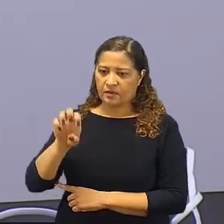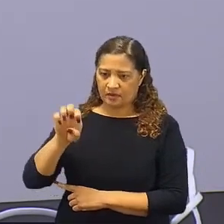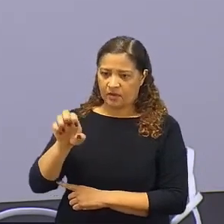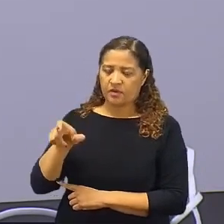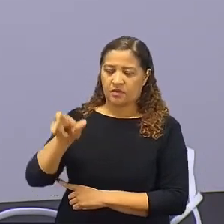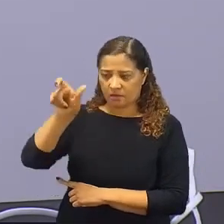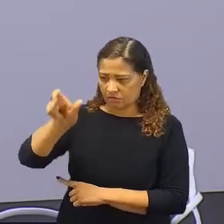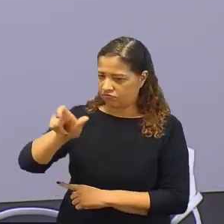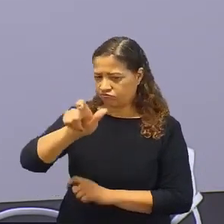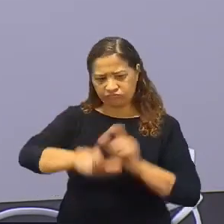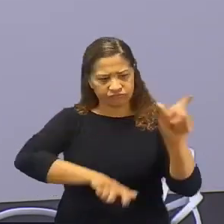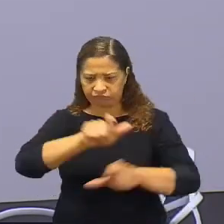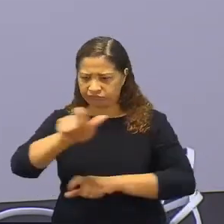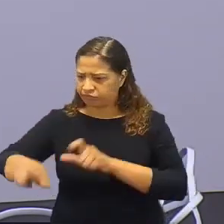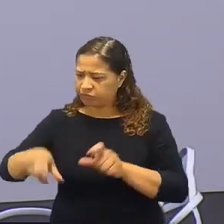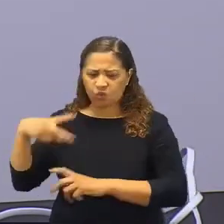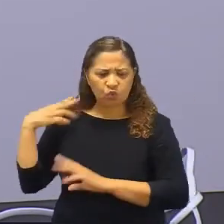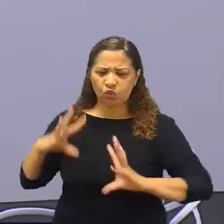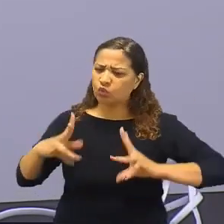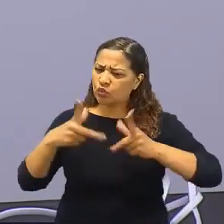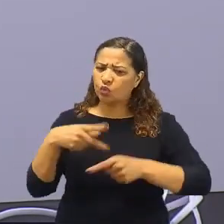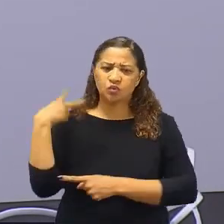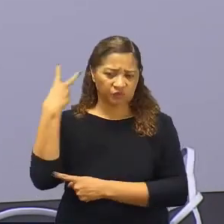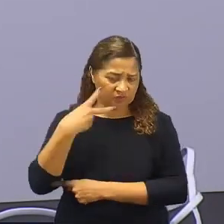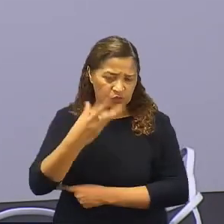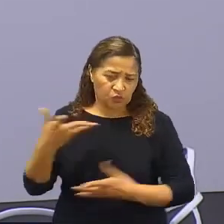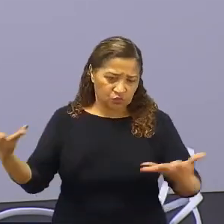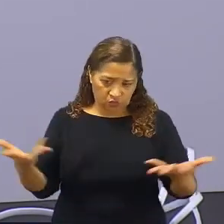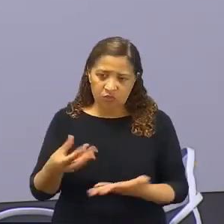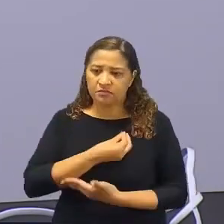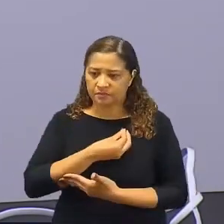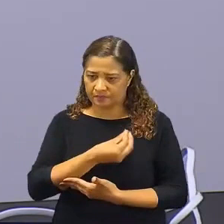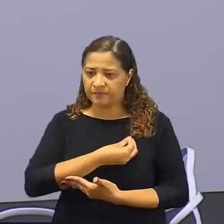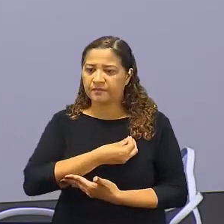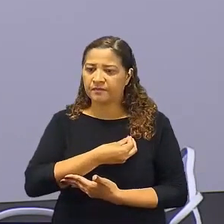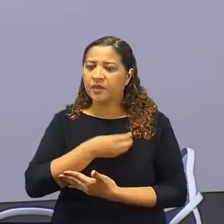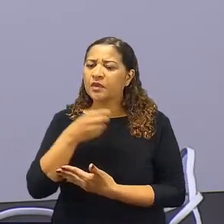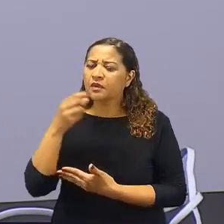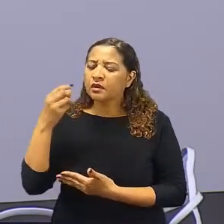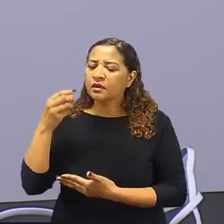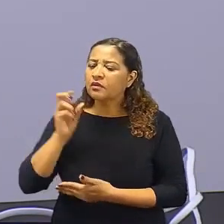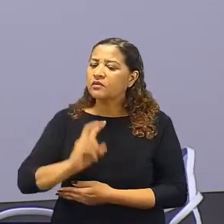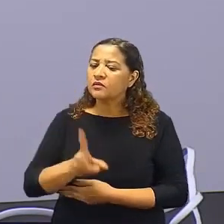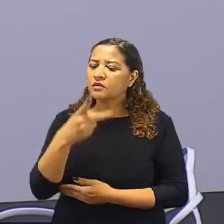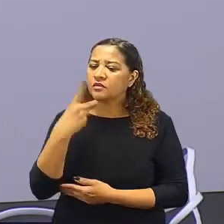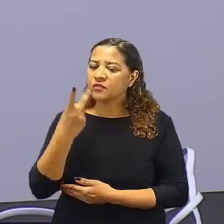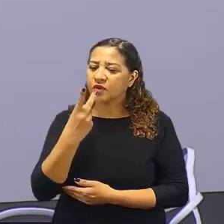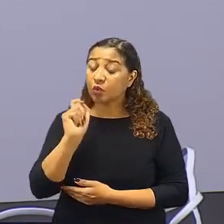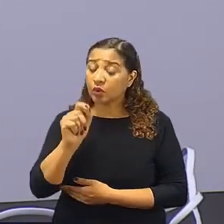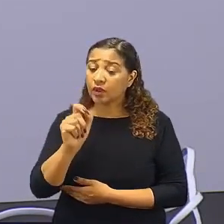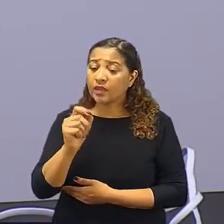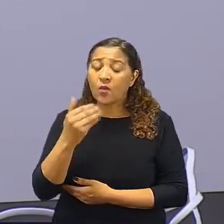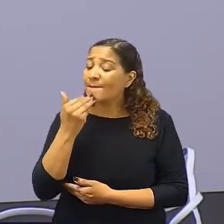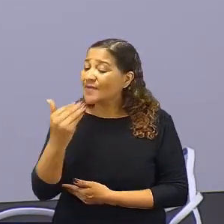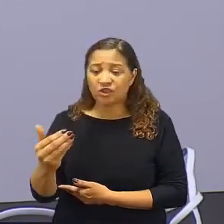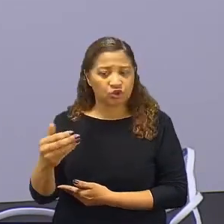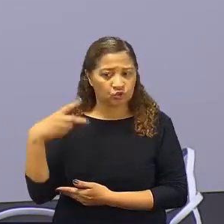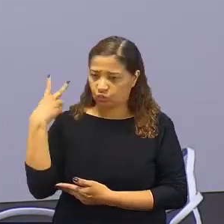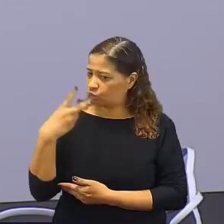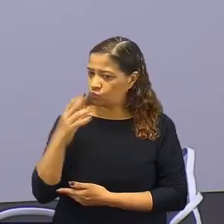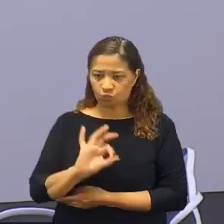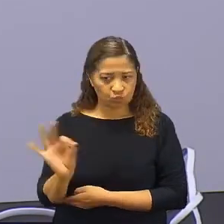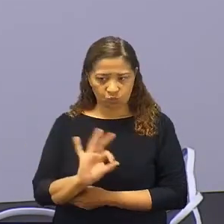vereadora Deise, todos os vereadores que aqui se encontram, não tratam-se de demandas dos vereadores, tratam-se de demandas